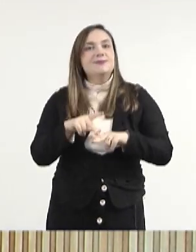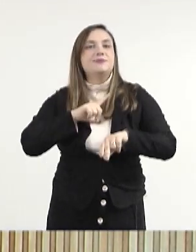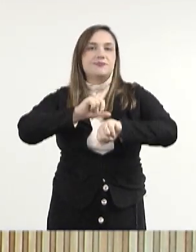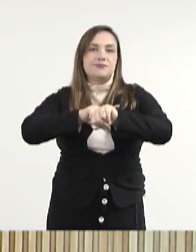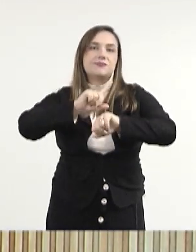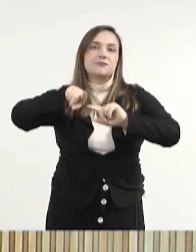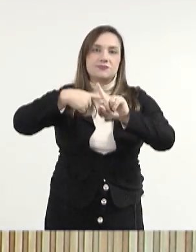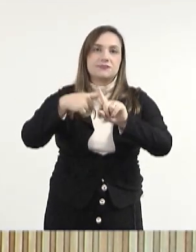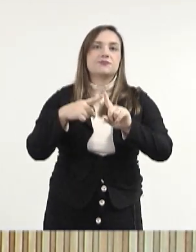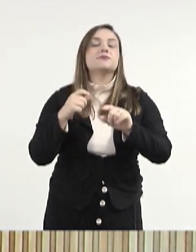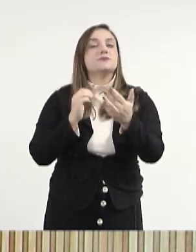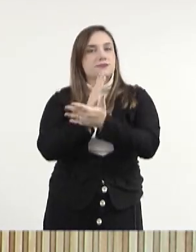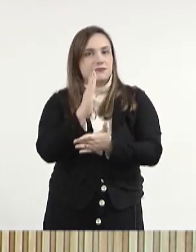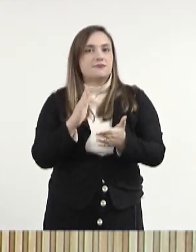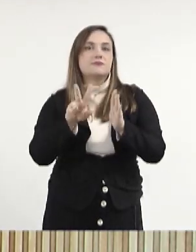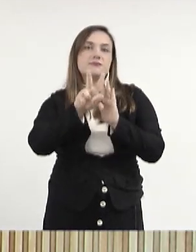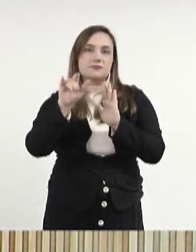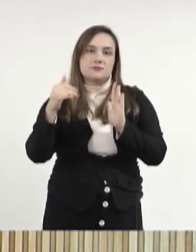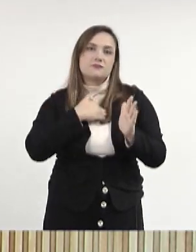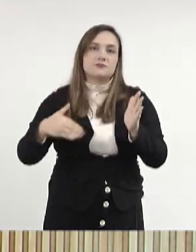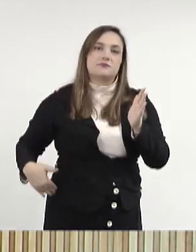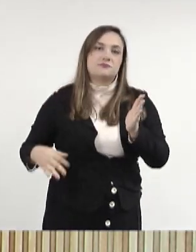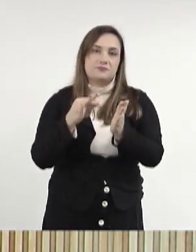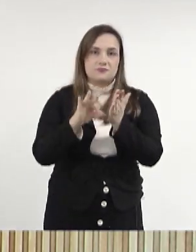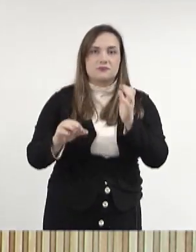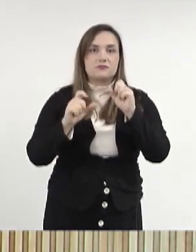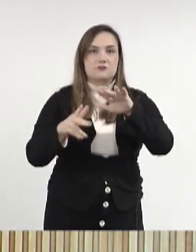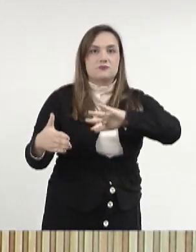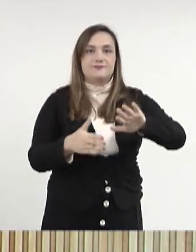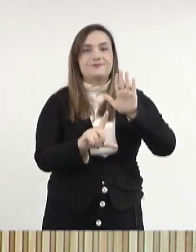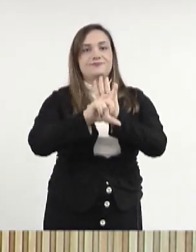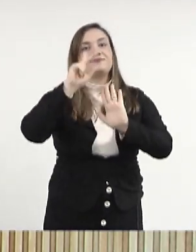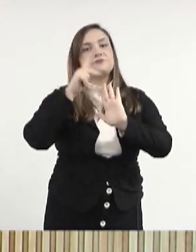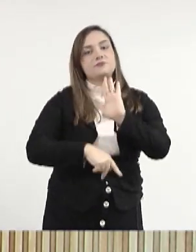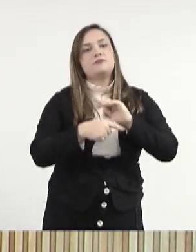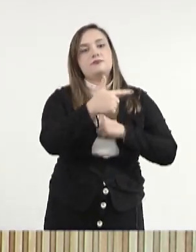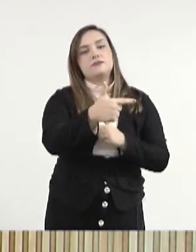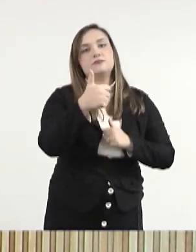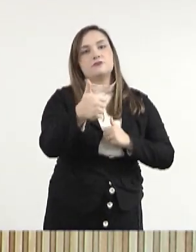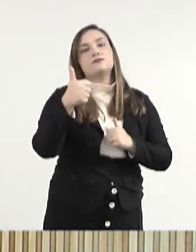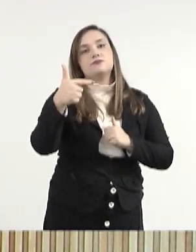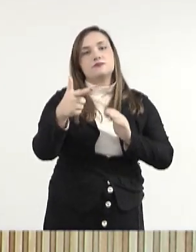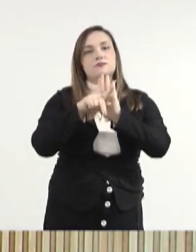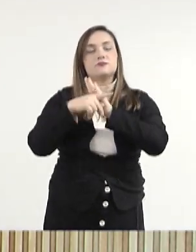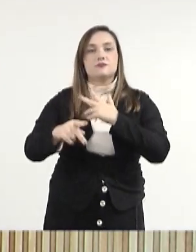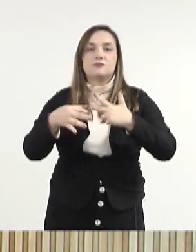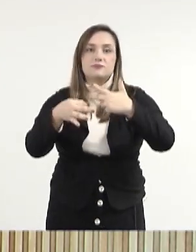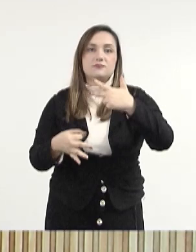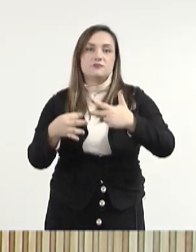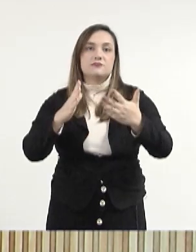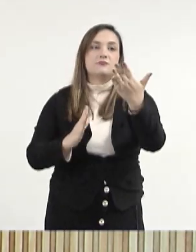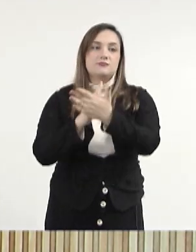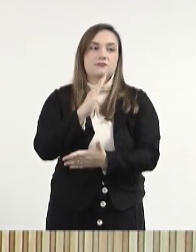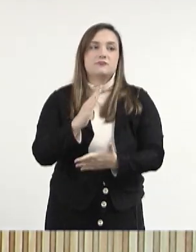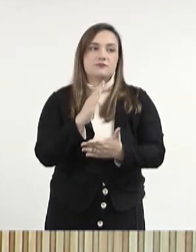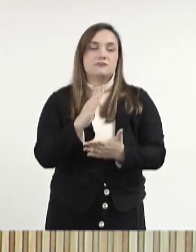item. Projeto de lei de número 212, encaminhado pelo Poder Judiciário, aprovado